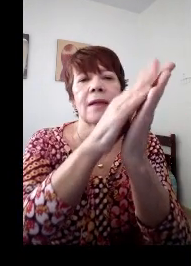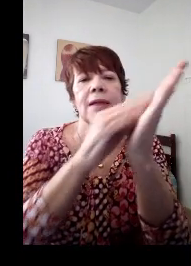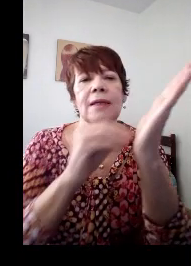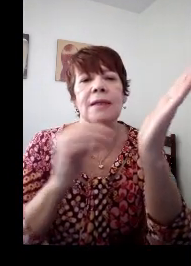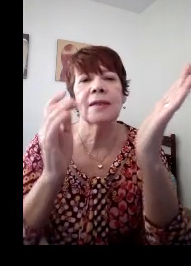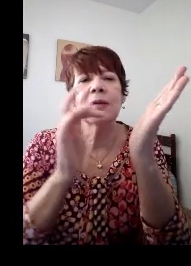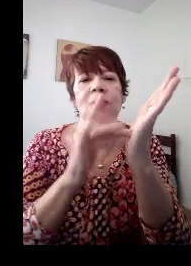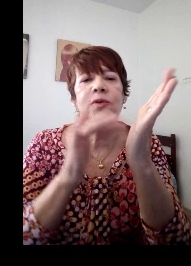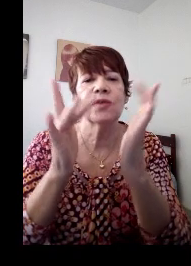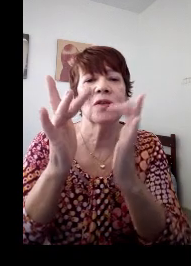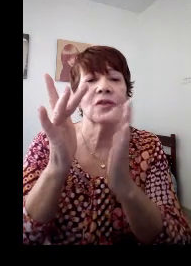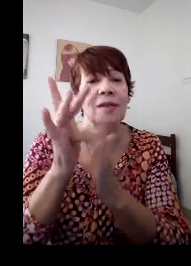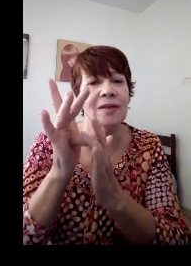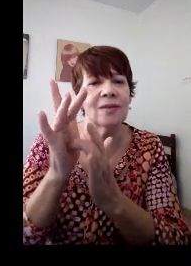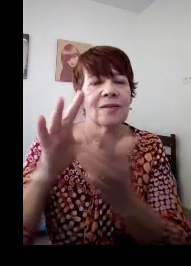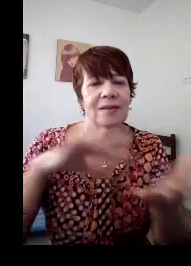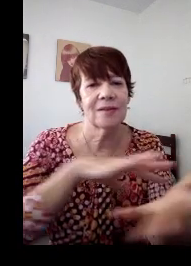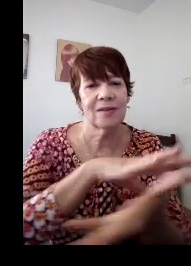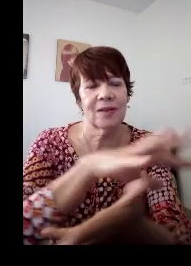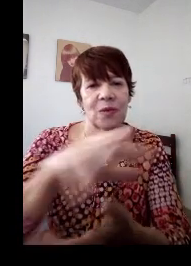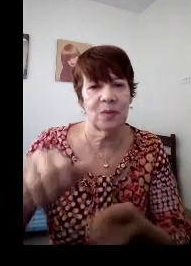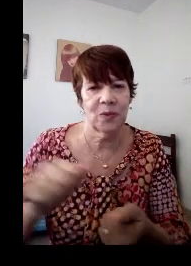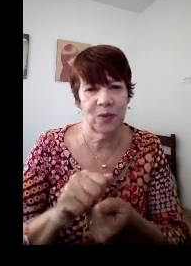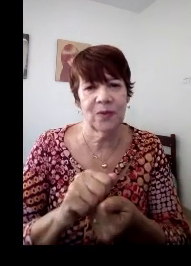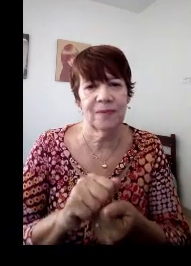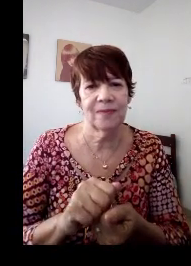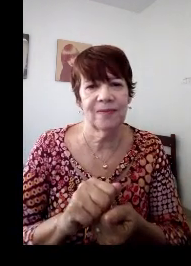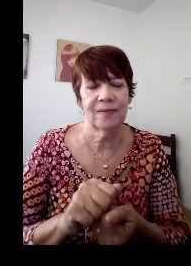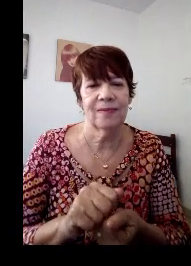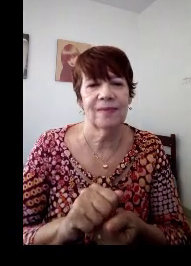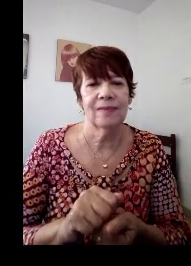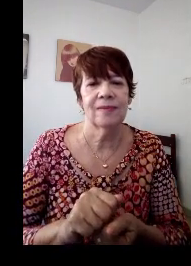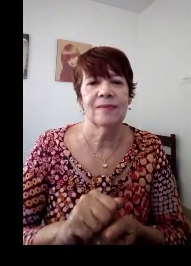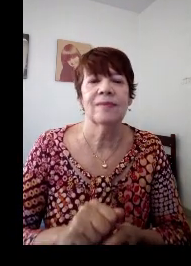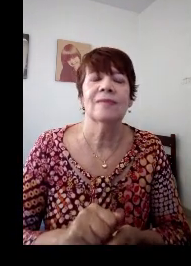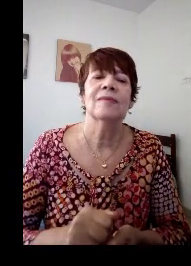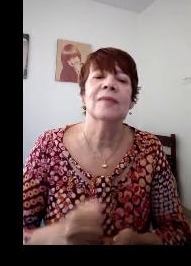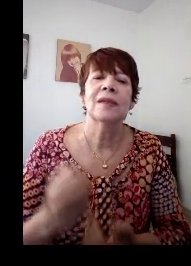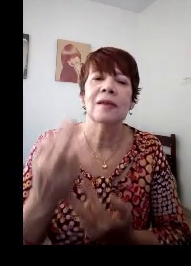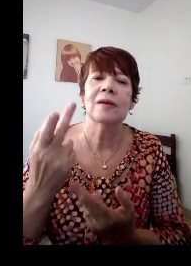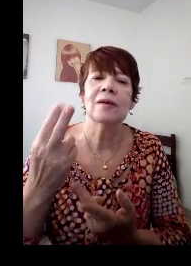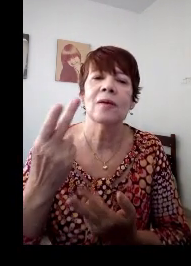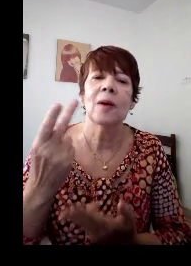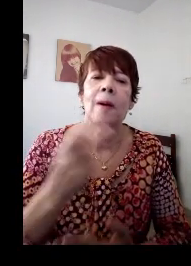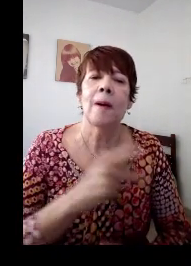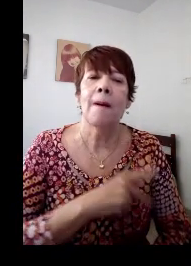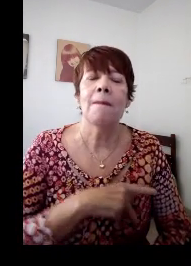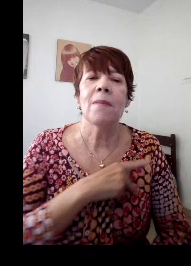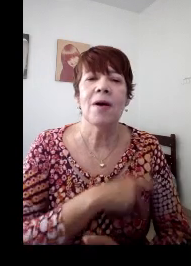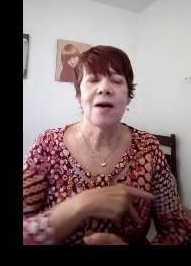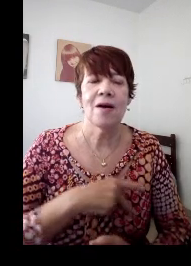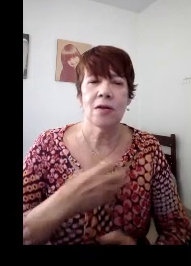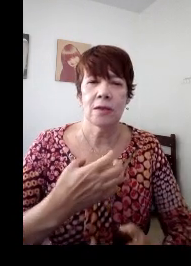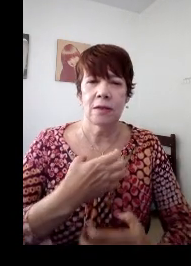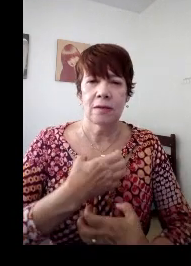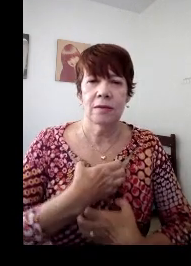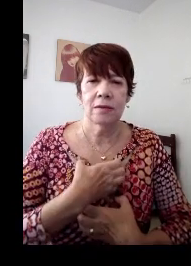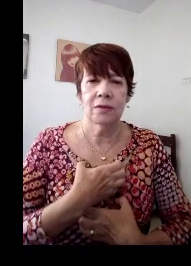vai nos constranger, assim como Paulo, né? Paulo se sentia